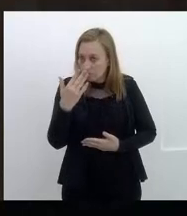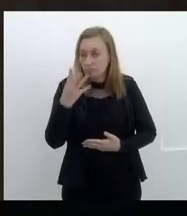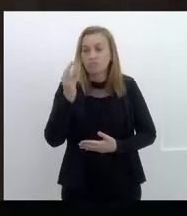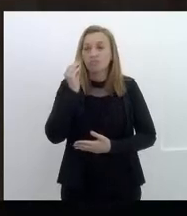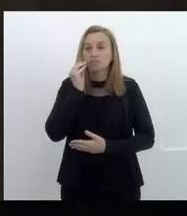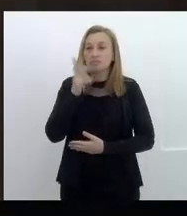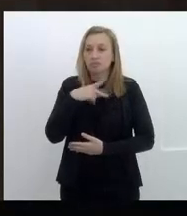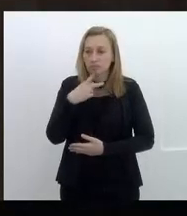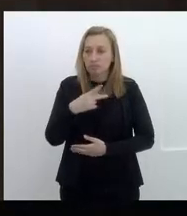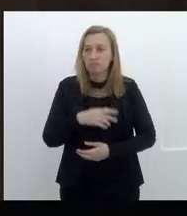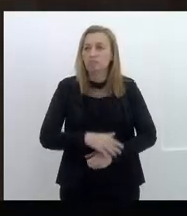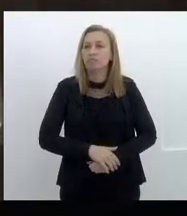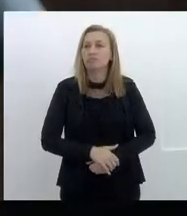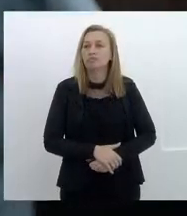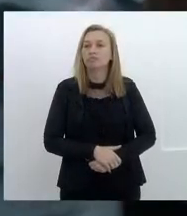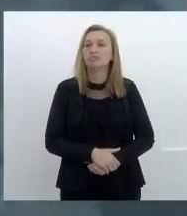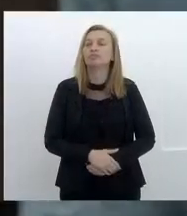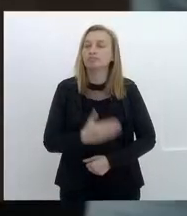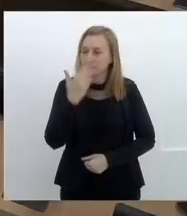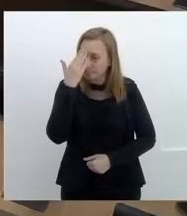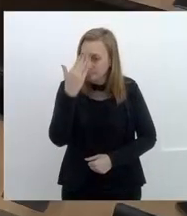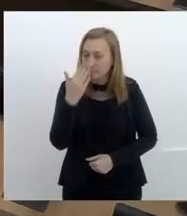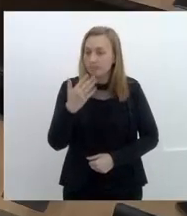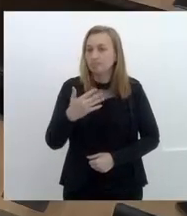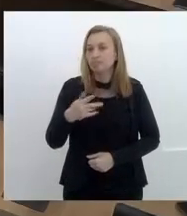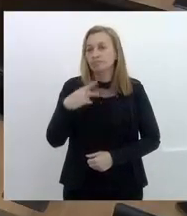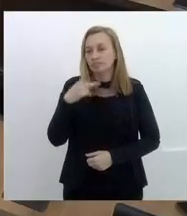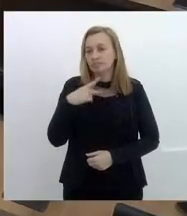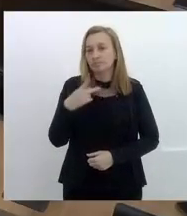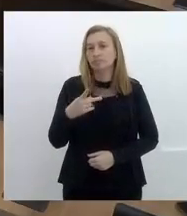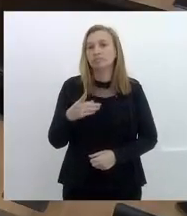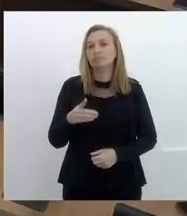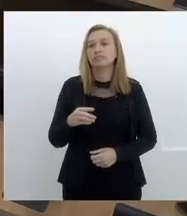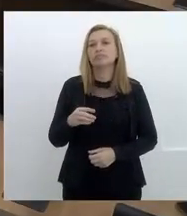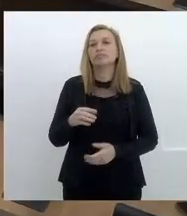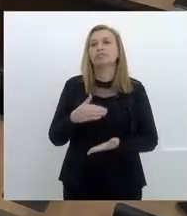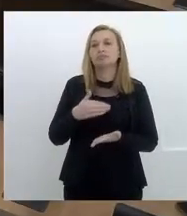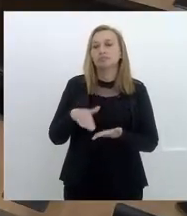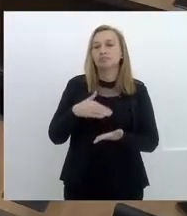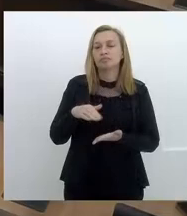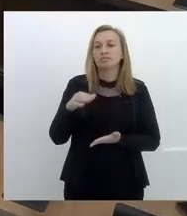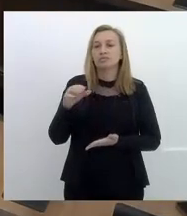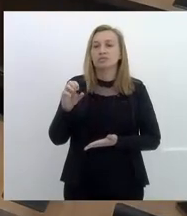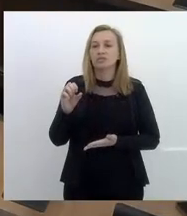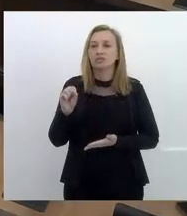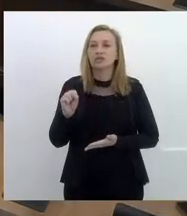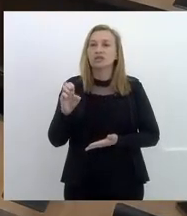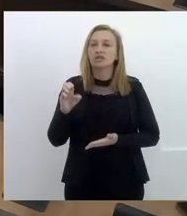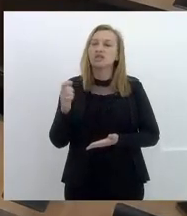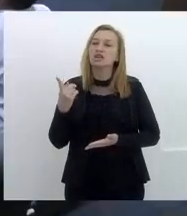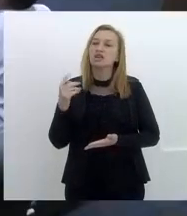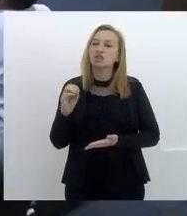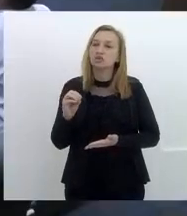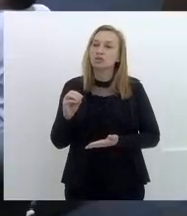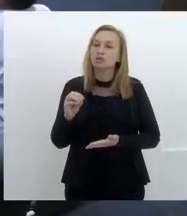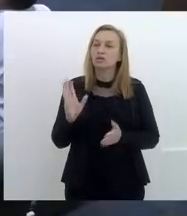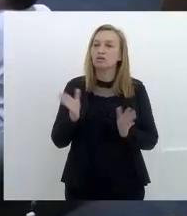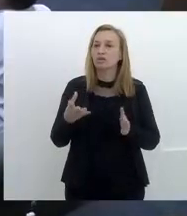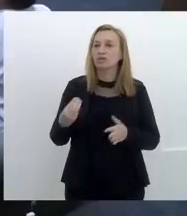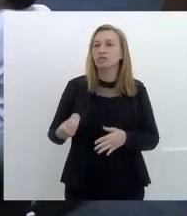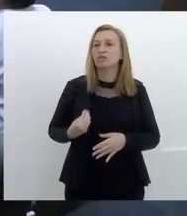para falar fazer essas palavras passa a palavra secretário Sérgio ele ano registrando a presença agora